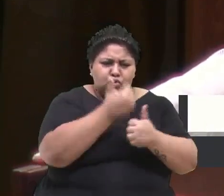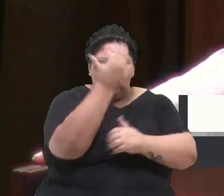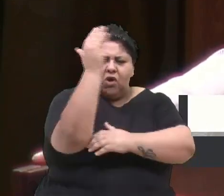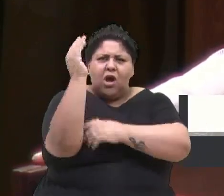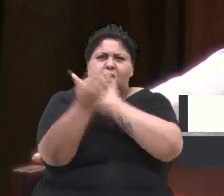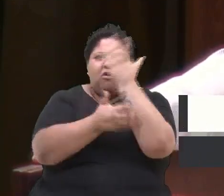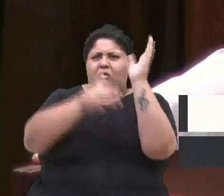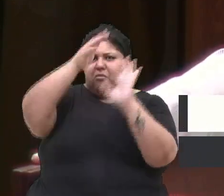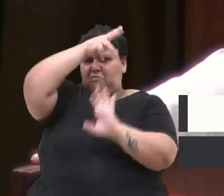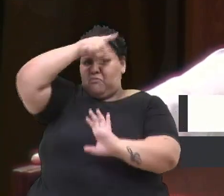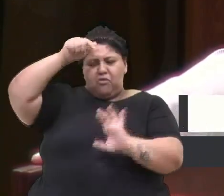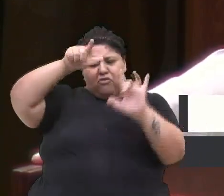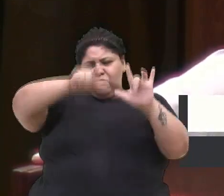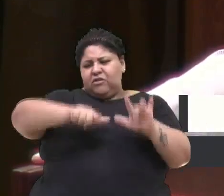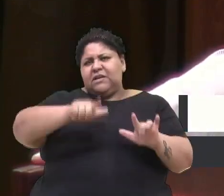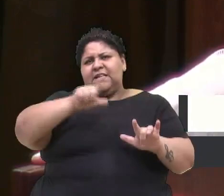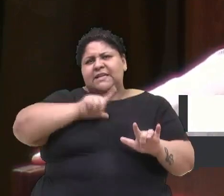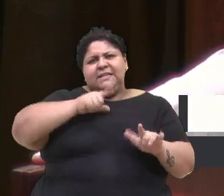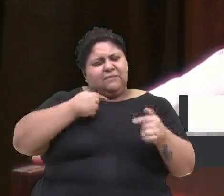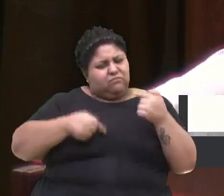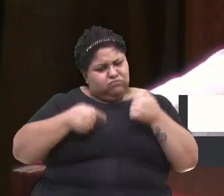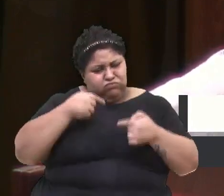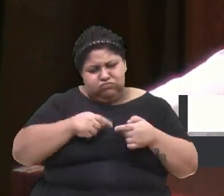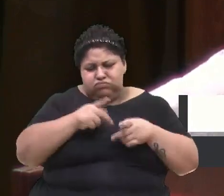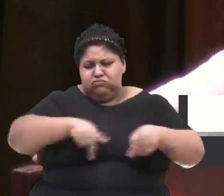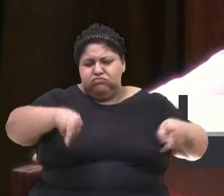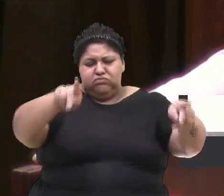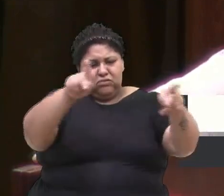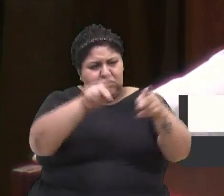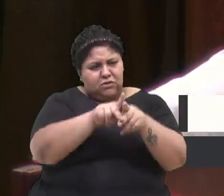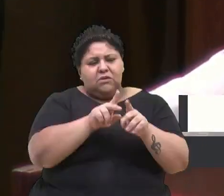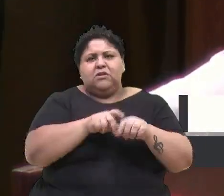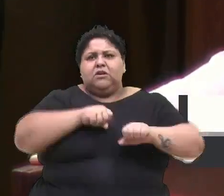sou da área, acho que tem que discutir com o povo da bike, com o